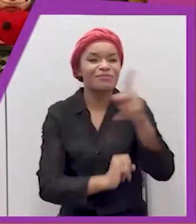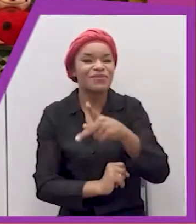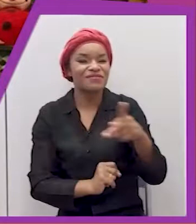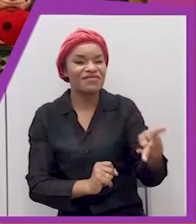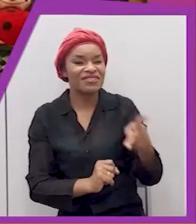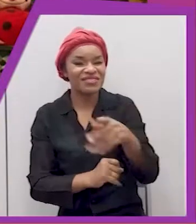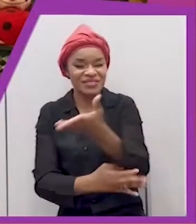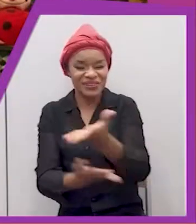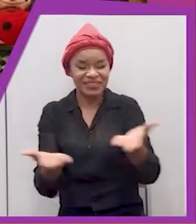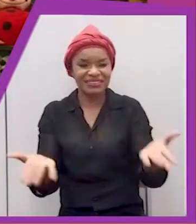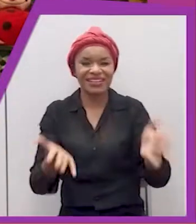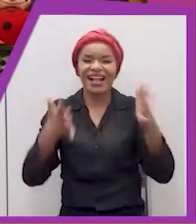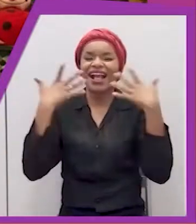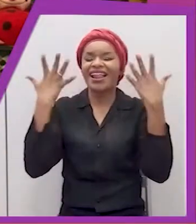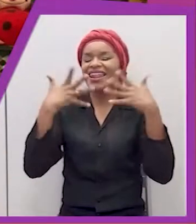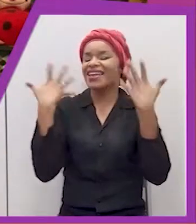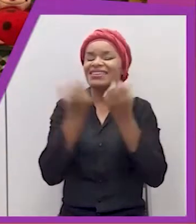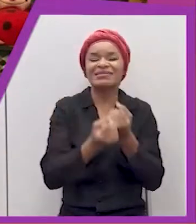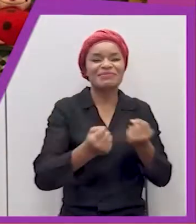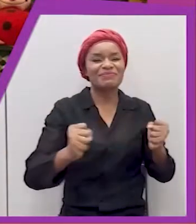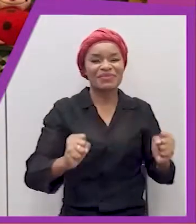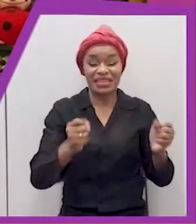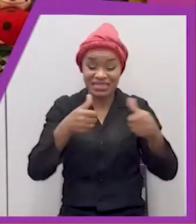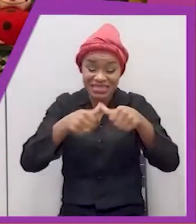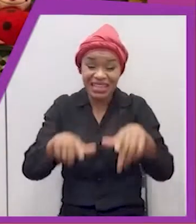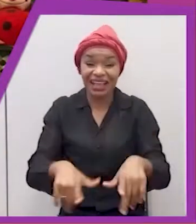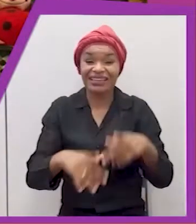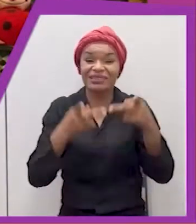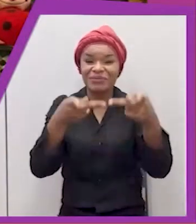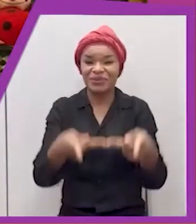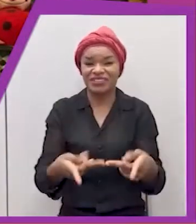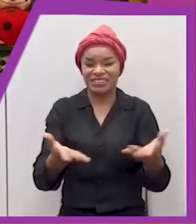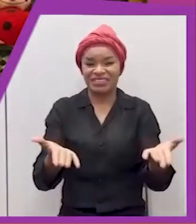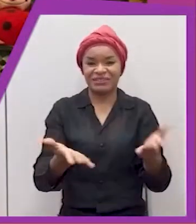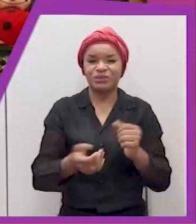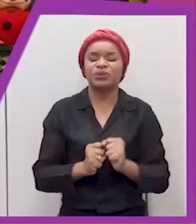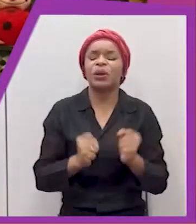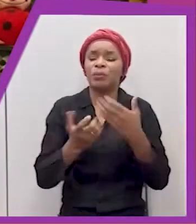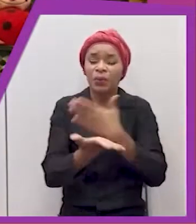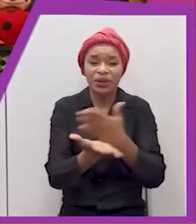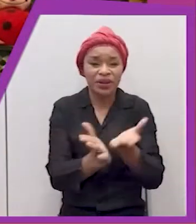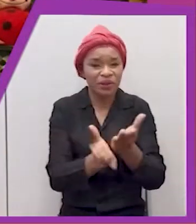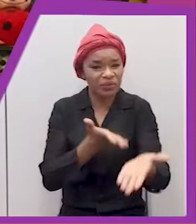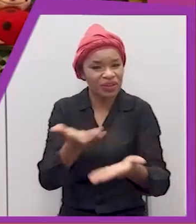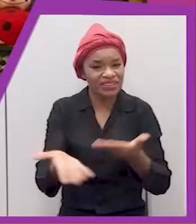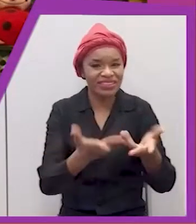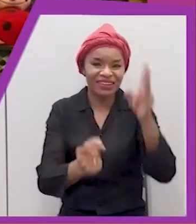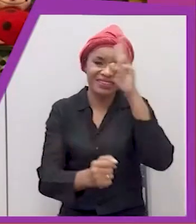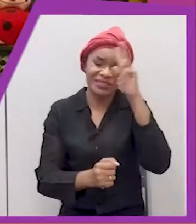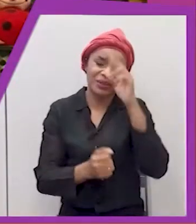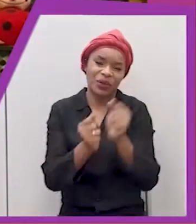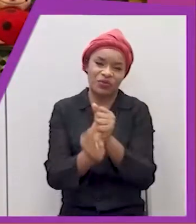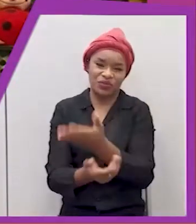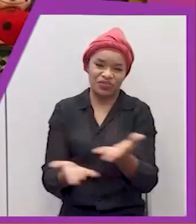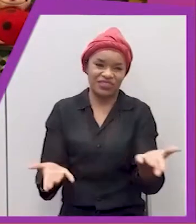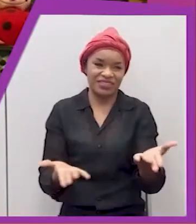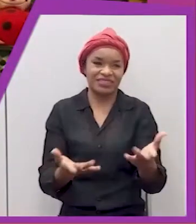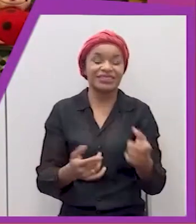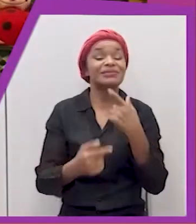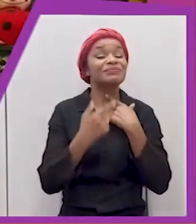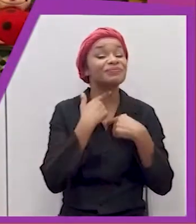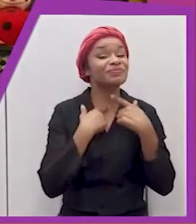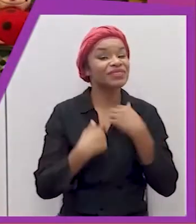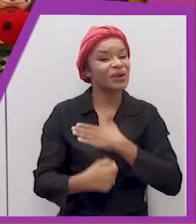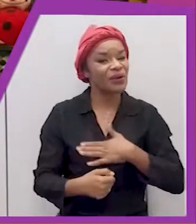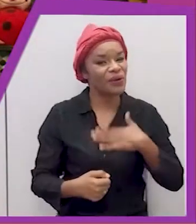imensa está aqui nesse projeto e poder compartilhar minhas histórias com vocês Espero que vocês gostem muito do que vem por